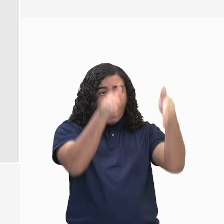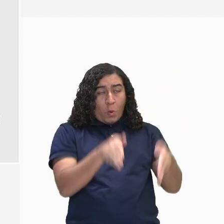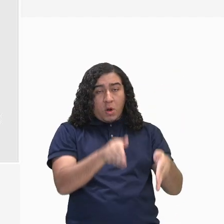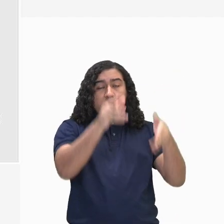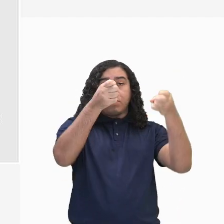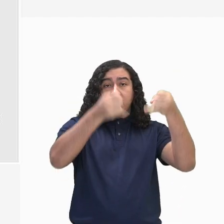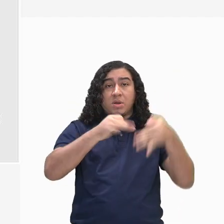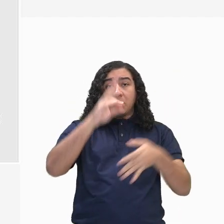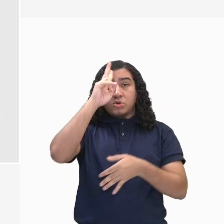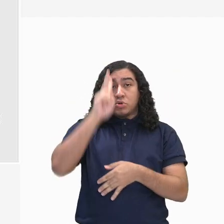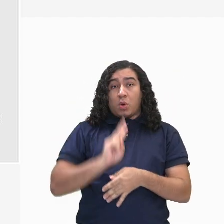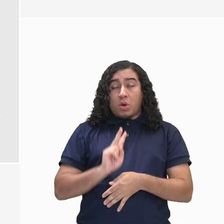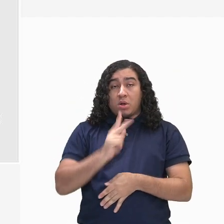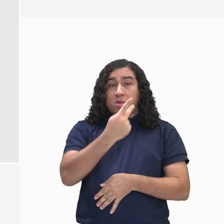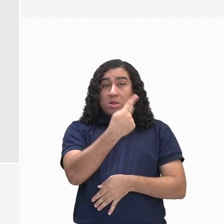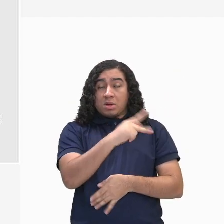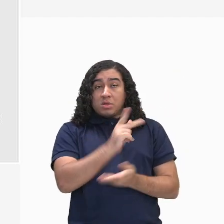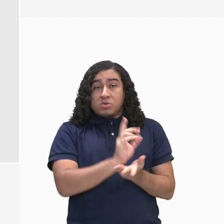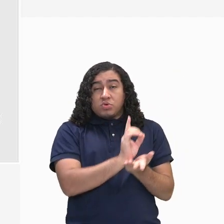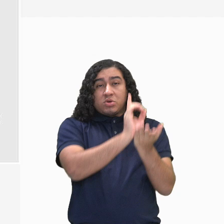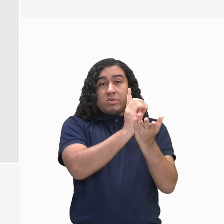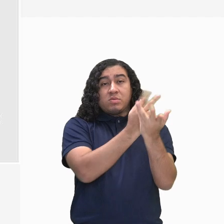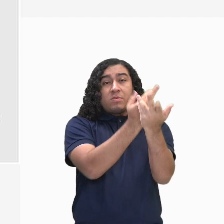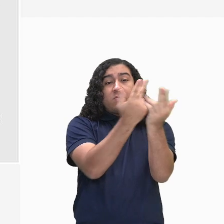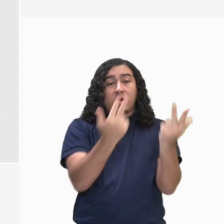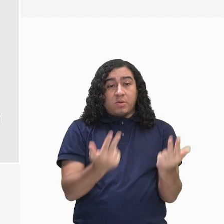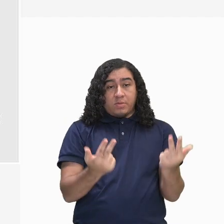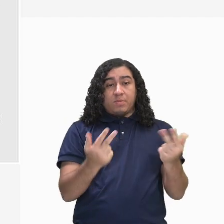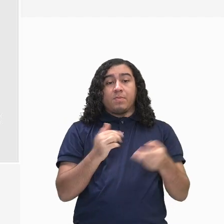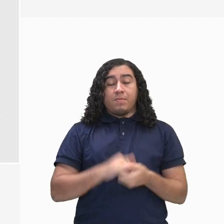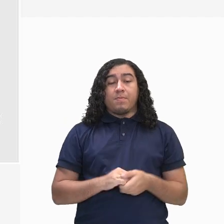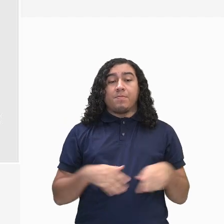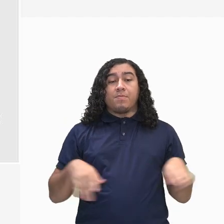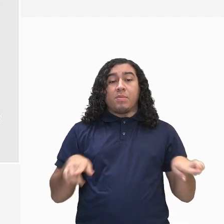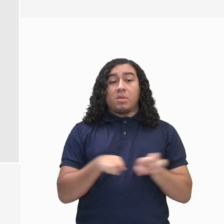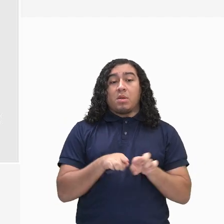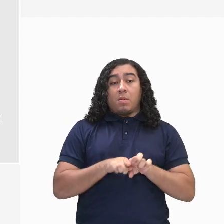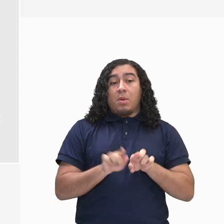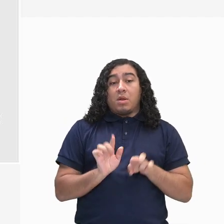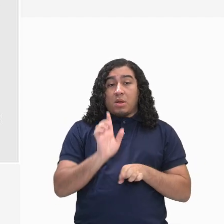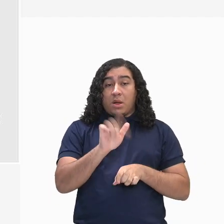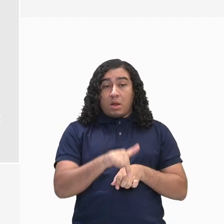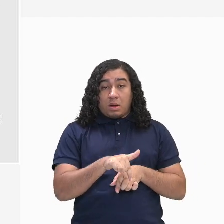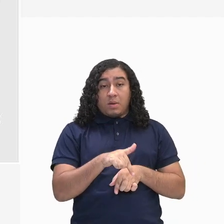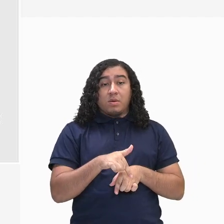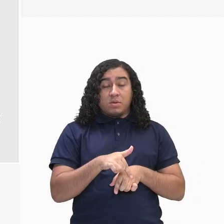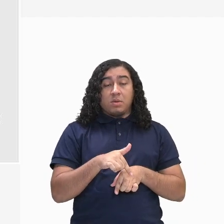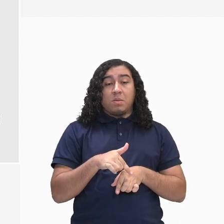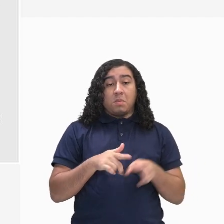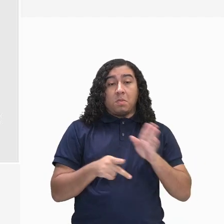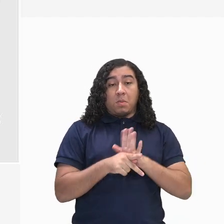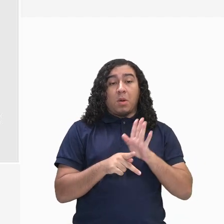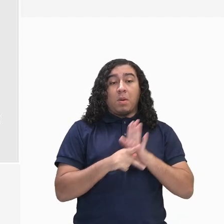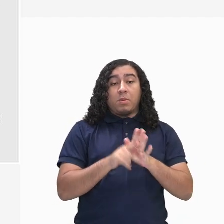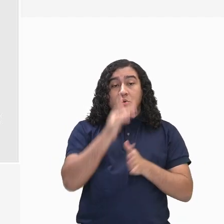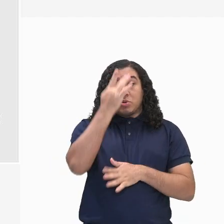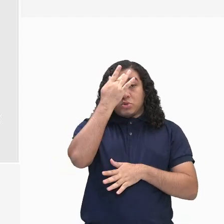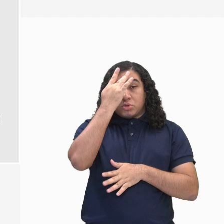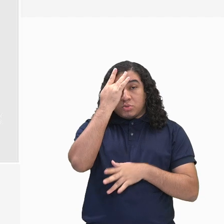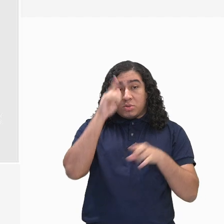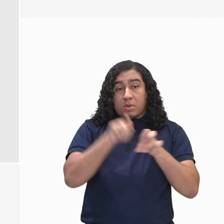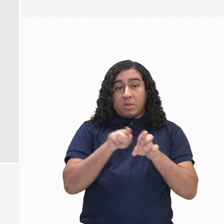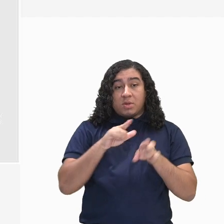história dos deuses indianos, dos deuses hindus. E ainda nessa dimensão do hinduísmo e do jainismo, nós temos